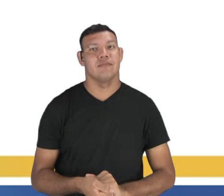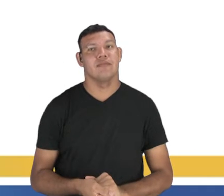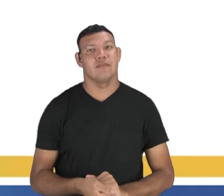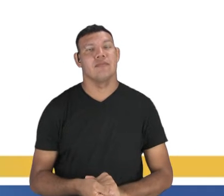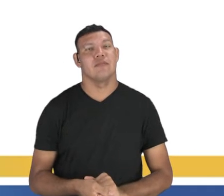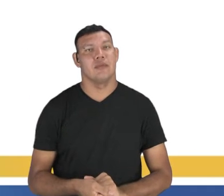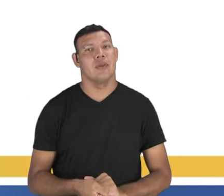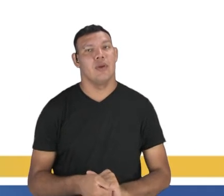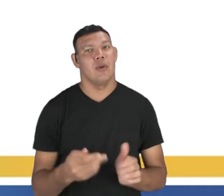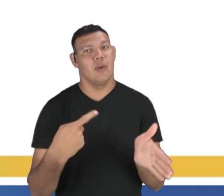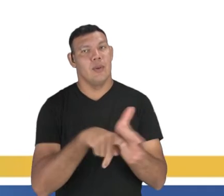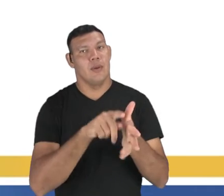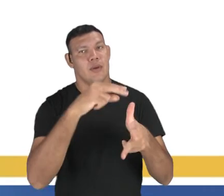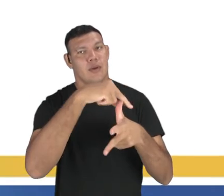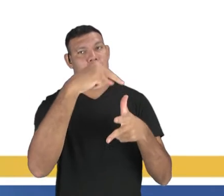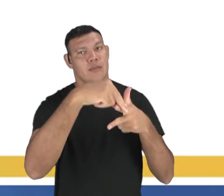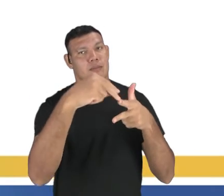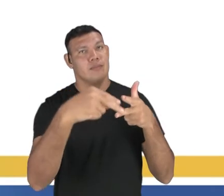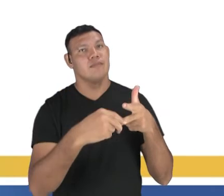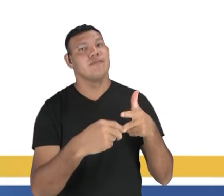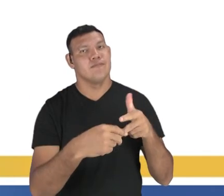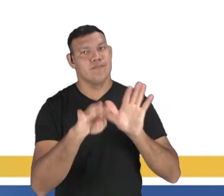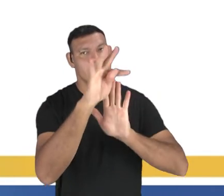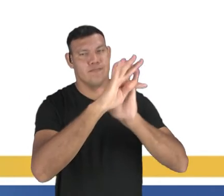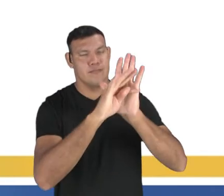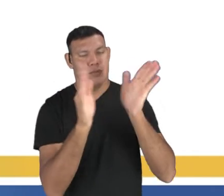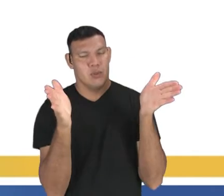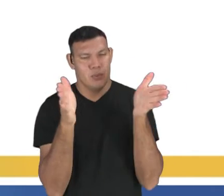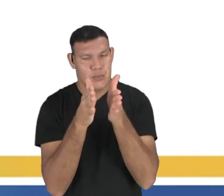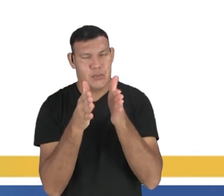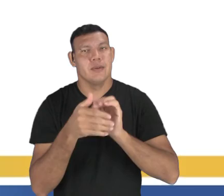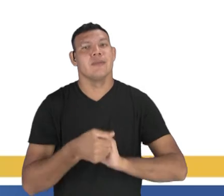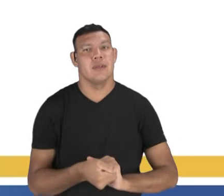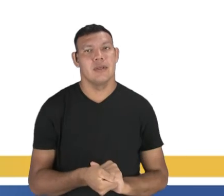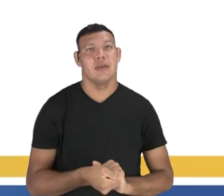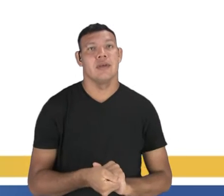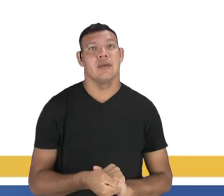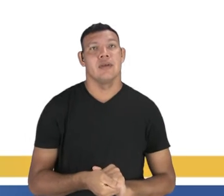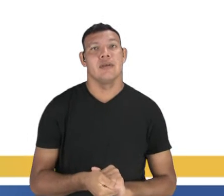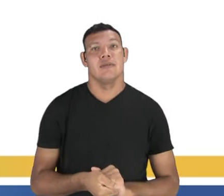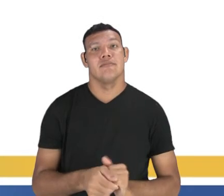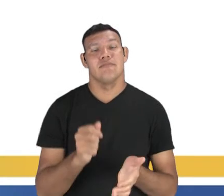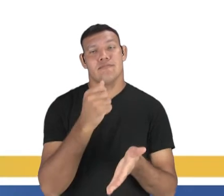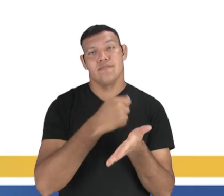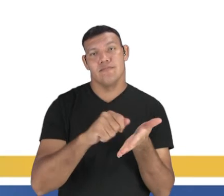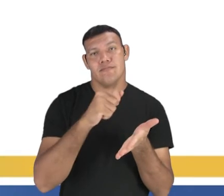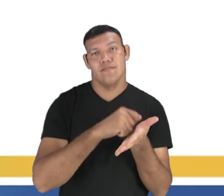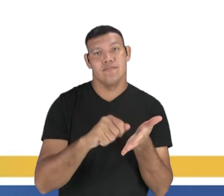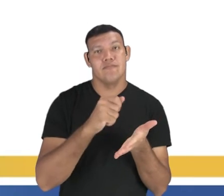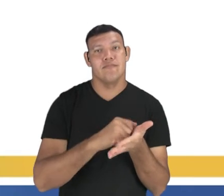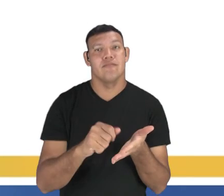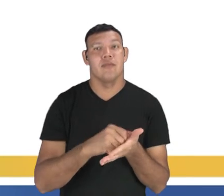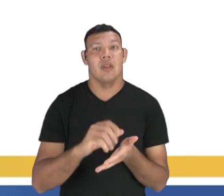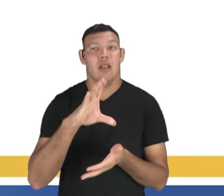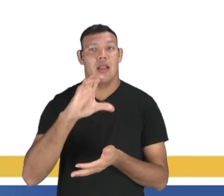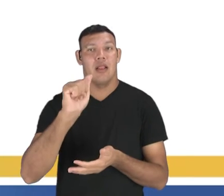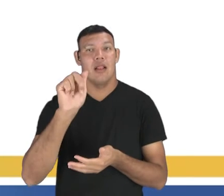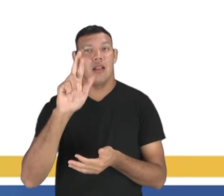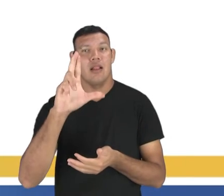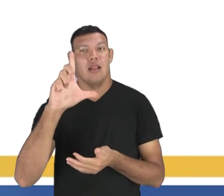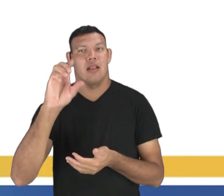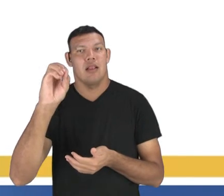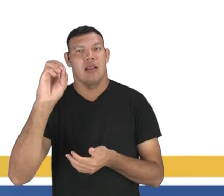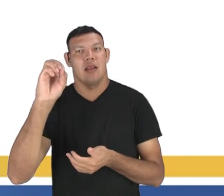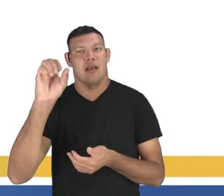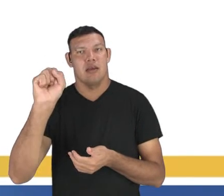do Enem, nós temos um pequeno texto literário, cujo autor é o Carlos Drummond de Andrade. E o título